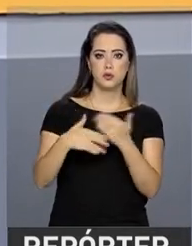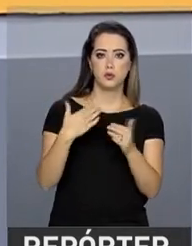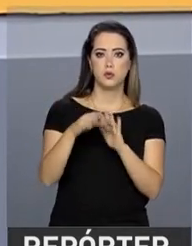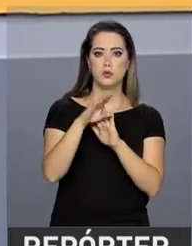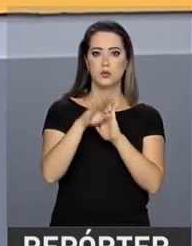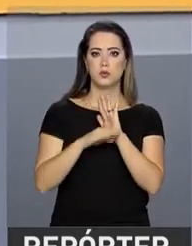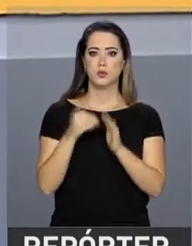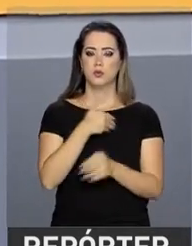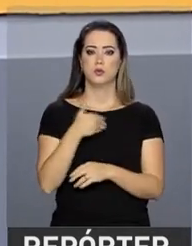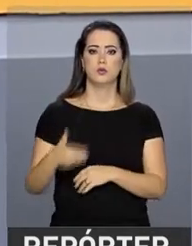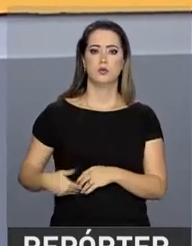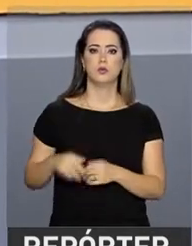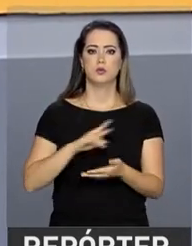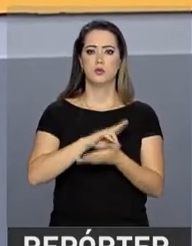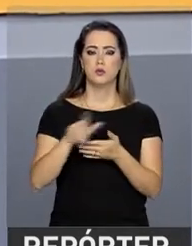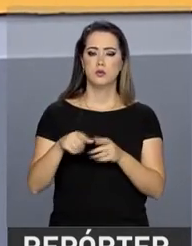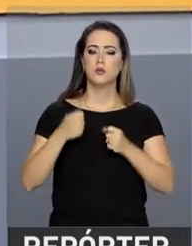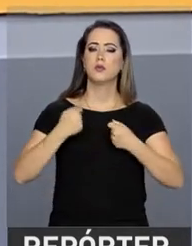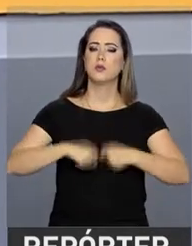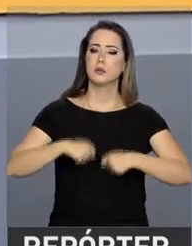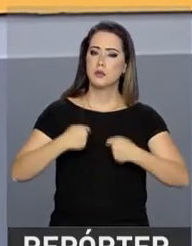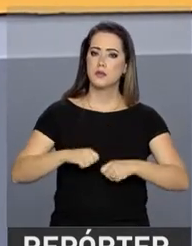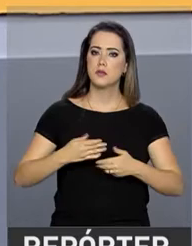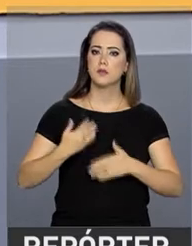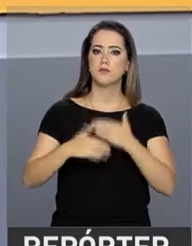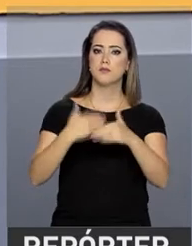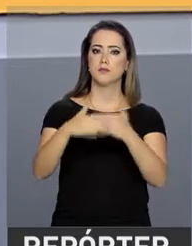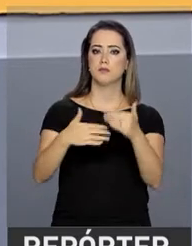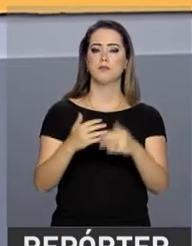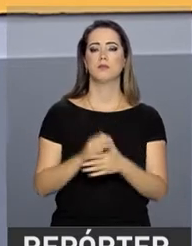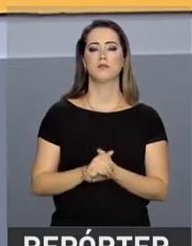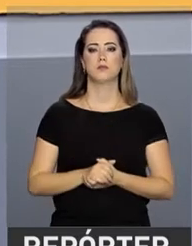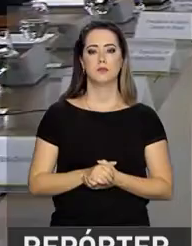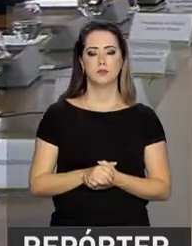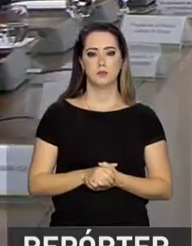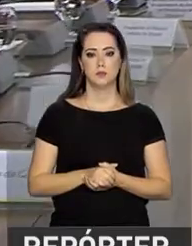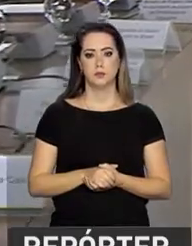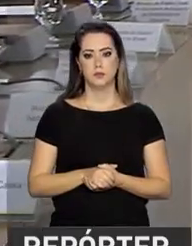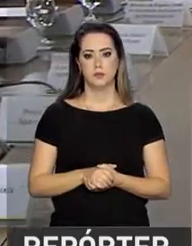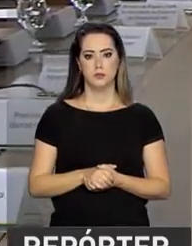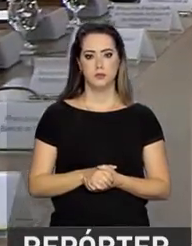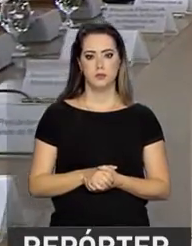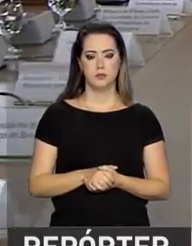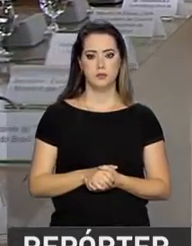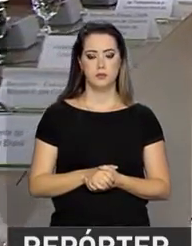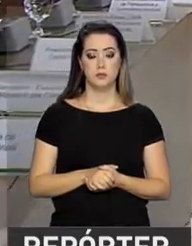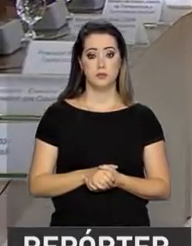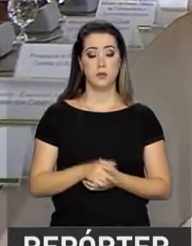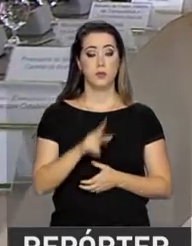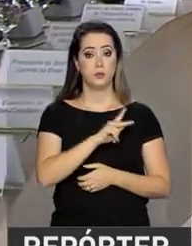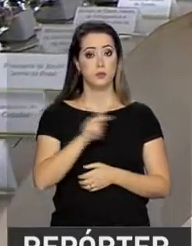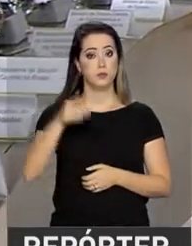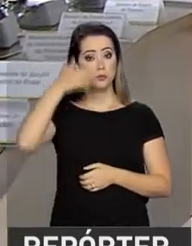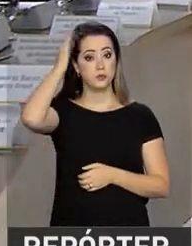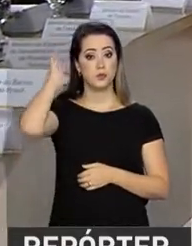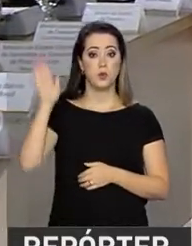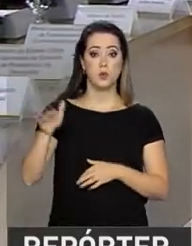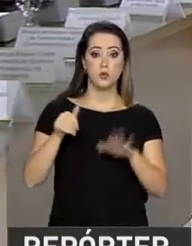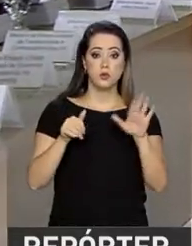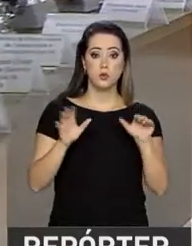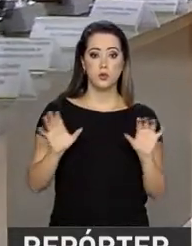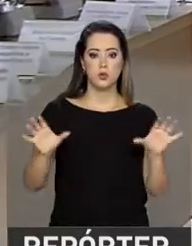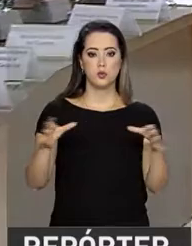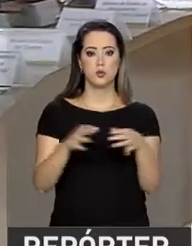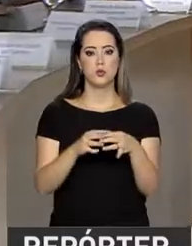do governo e que muito ainda pode ser feito nos próximos meses temer convocou a reunião ministerial